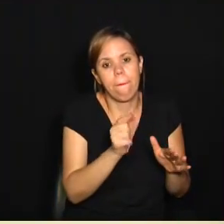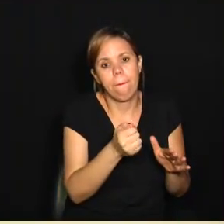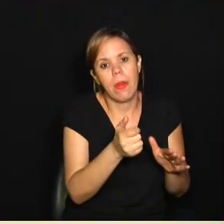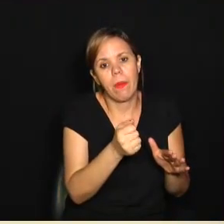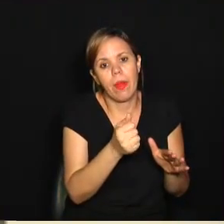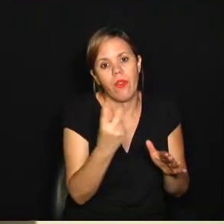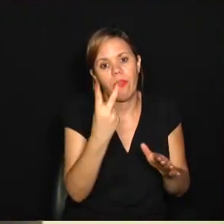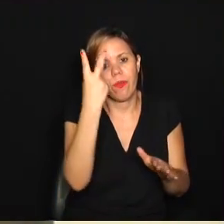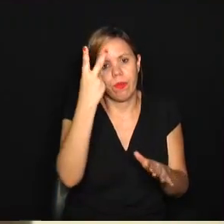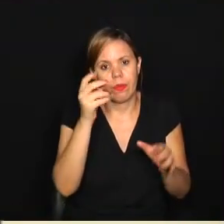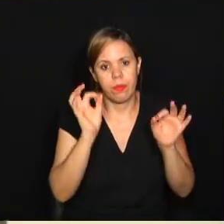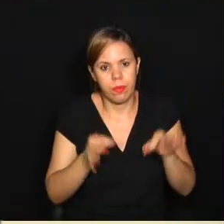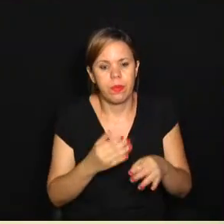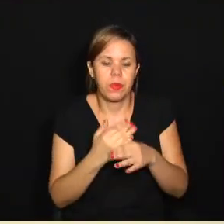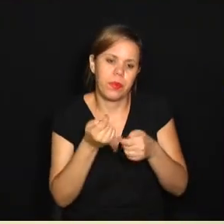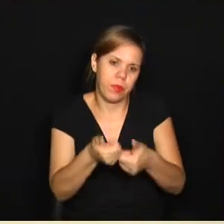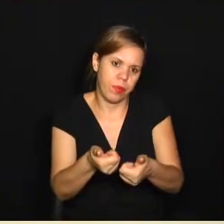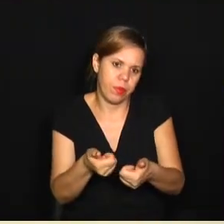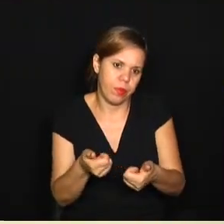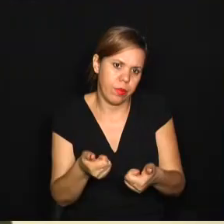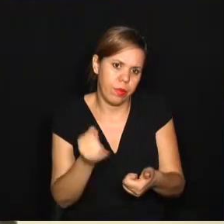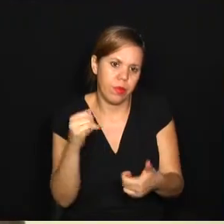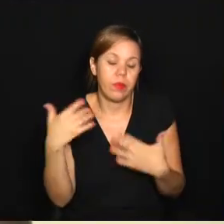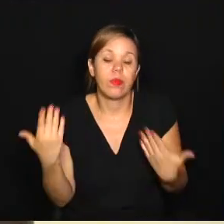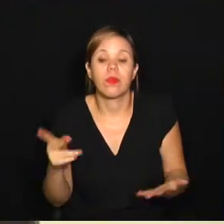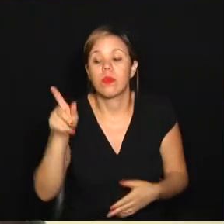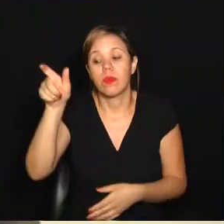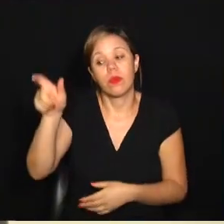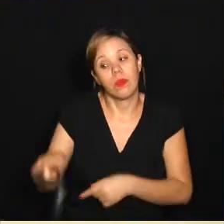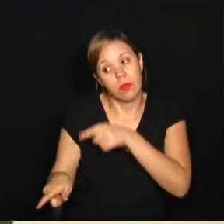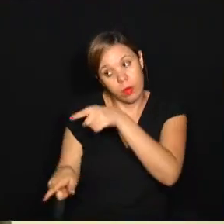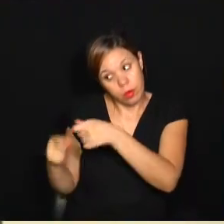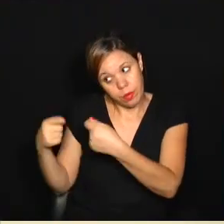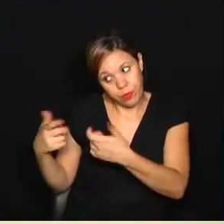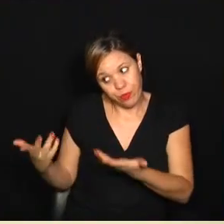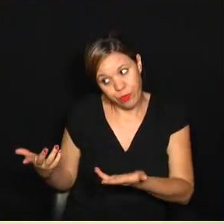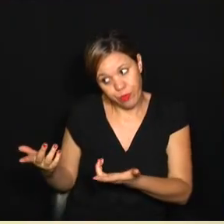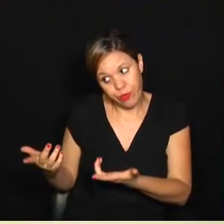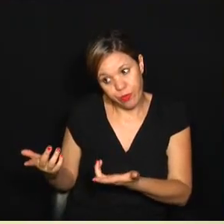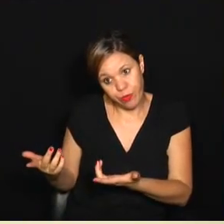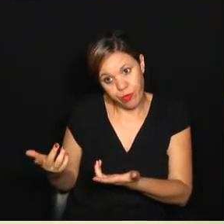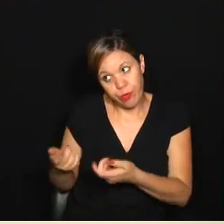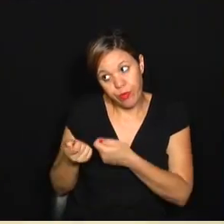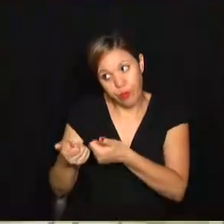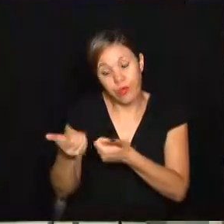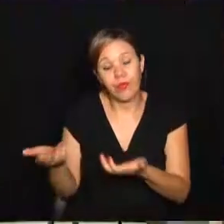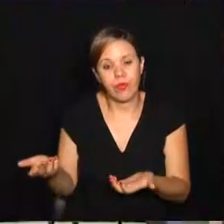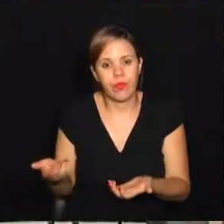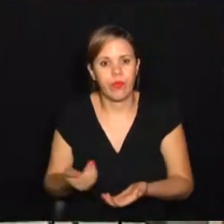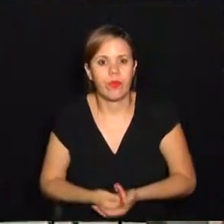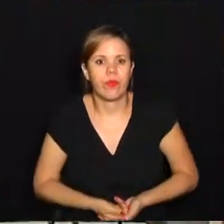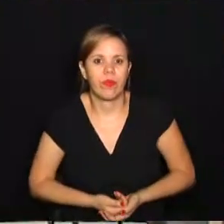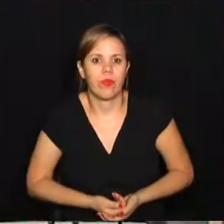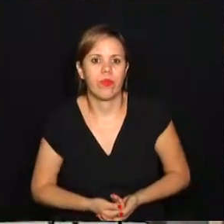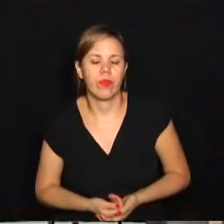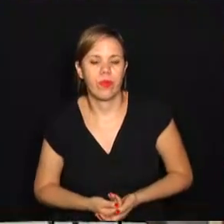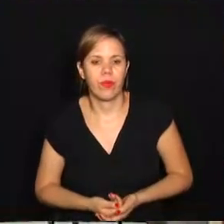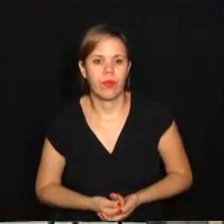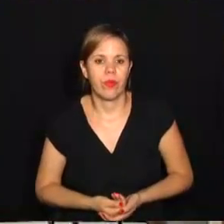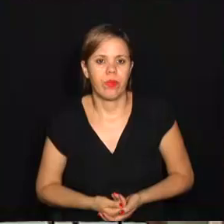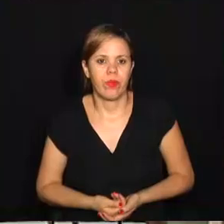que o valor devido, ela está sendo beneficiada. Agora, será que essa pessoa realmente precisa desse benefício? Esse é o requerimento. Por meio